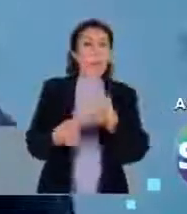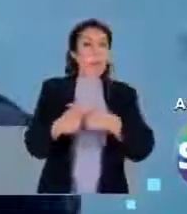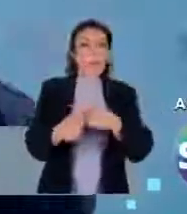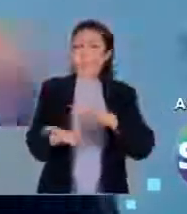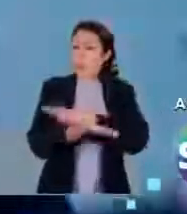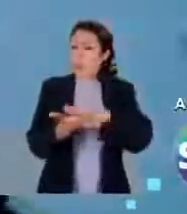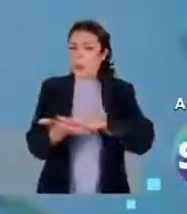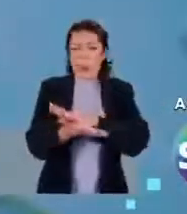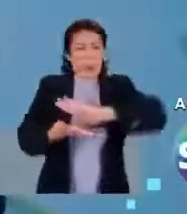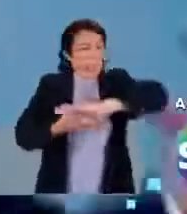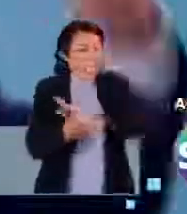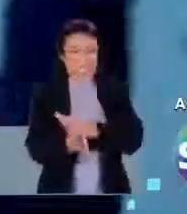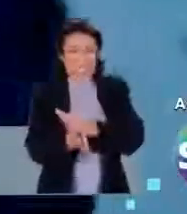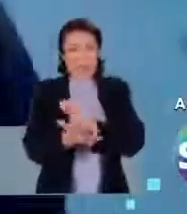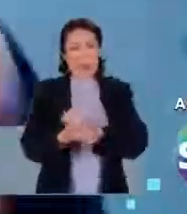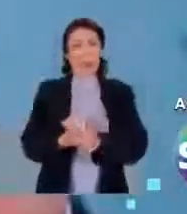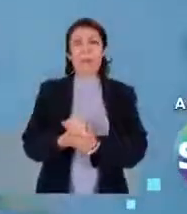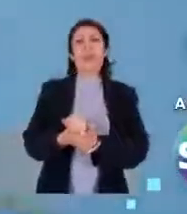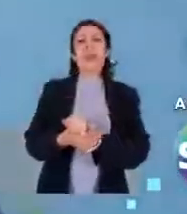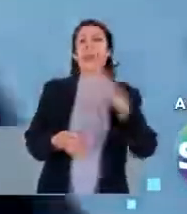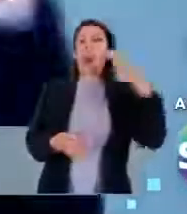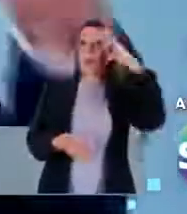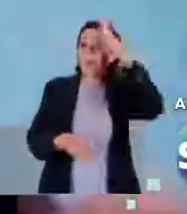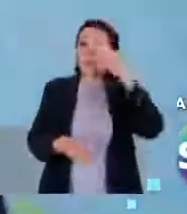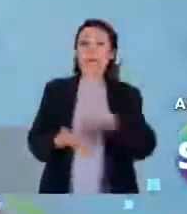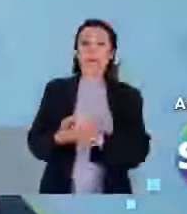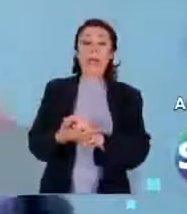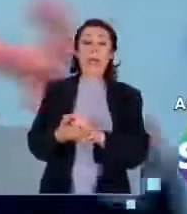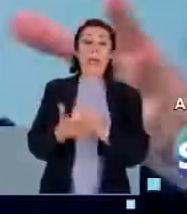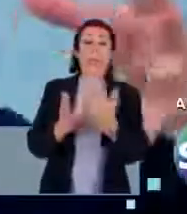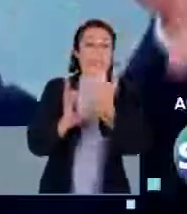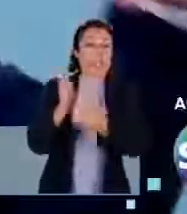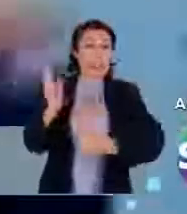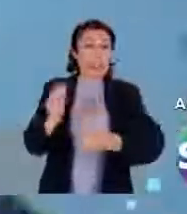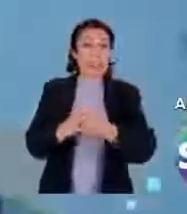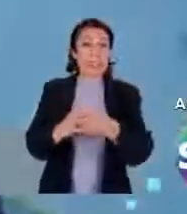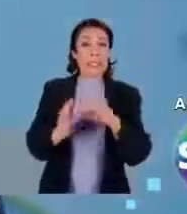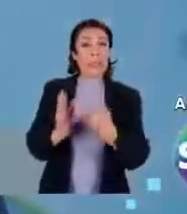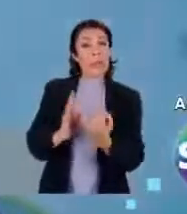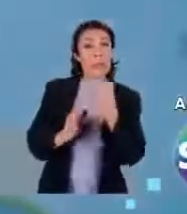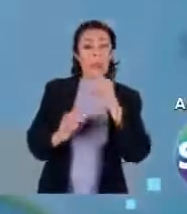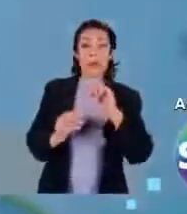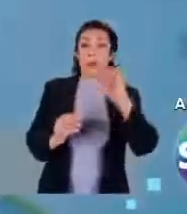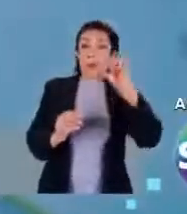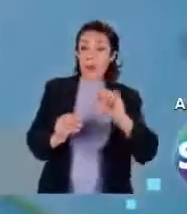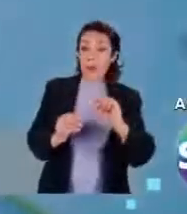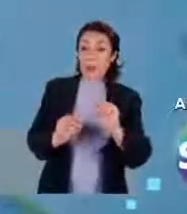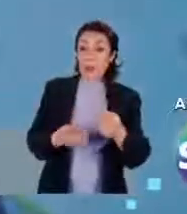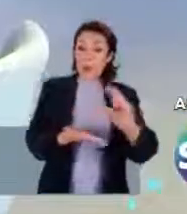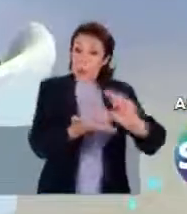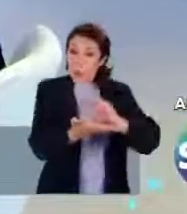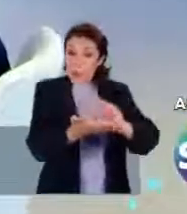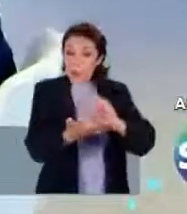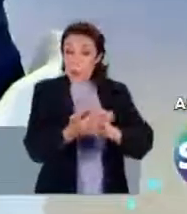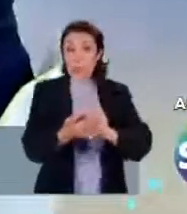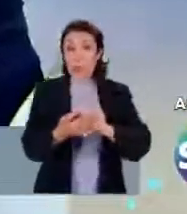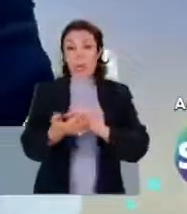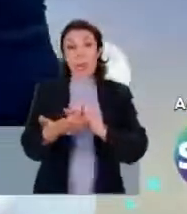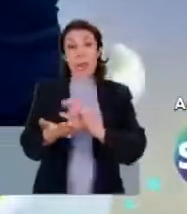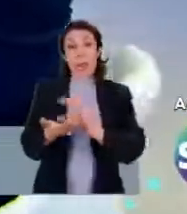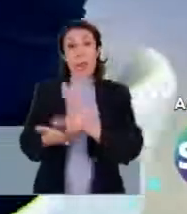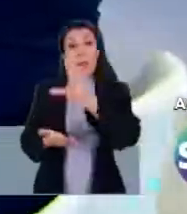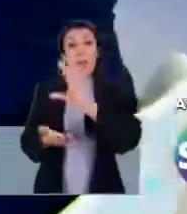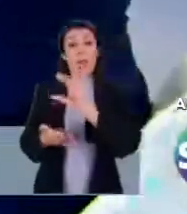piso daquilo e a lei o bolsonaro dispensa imposto de experiência imposto ou seja tá diminuindo a receita aumentando a despesa e os meninos do